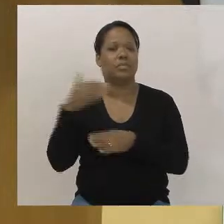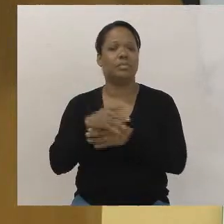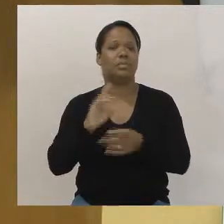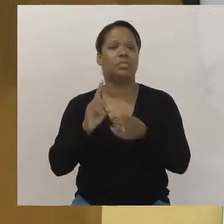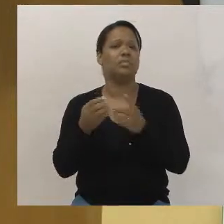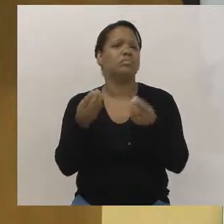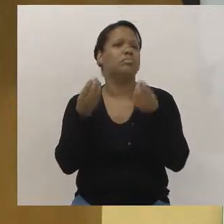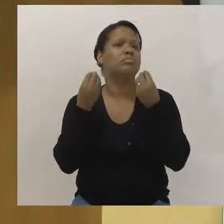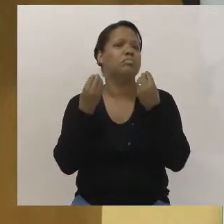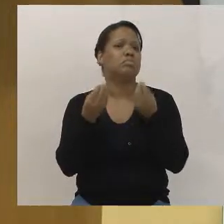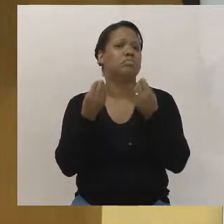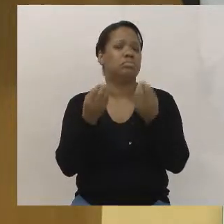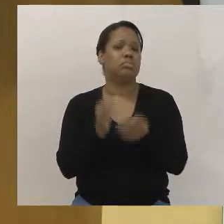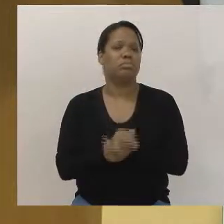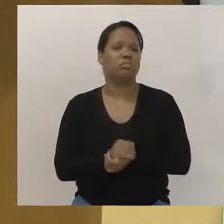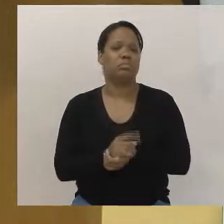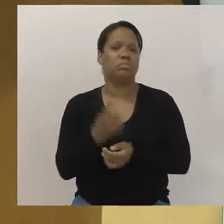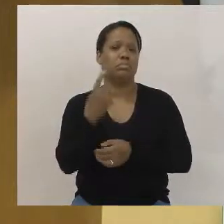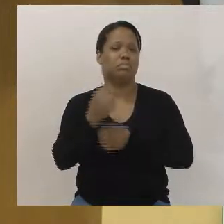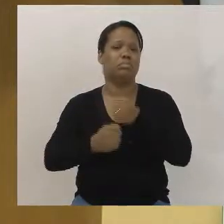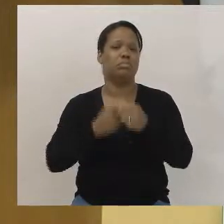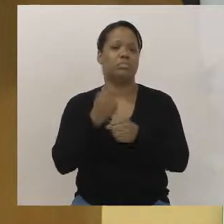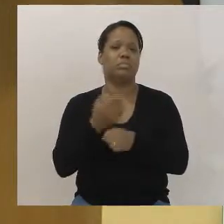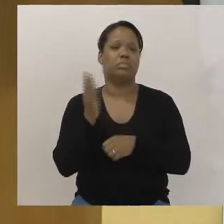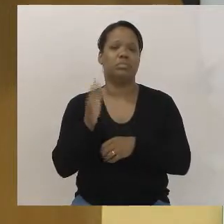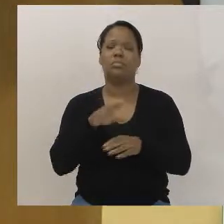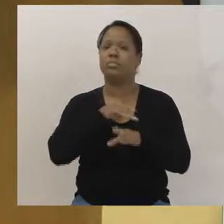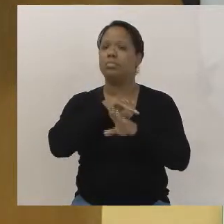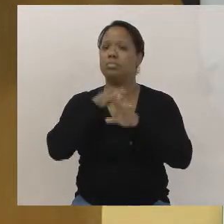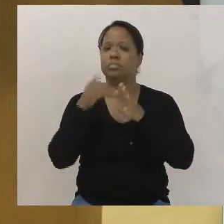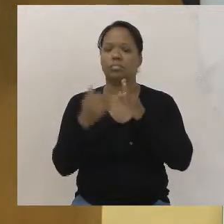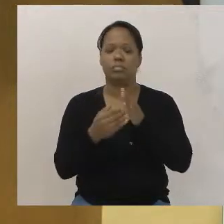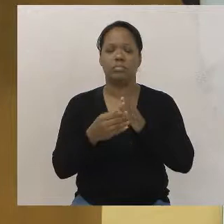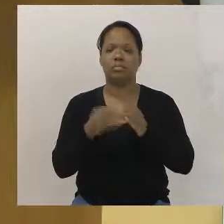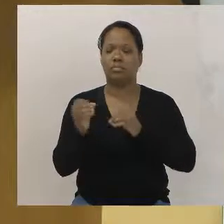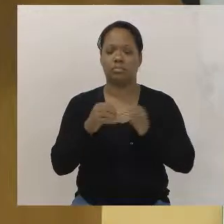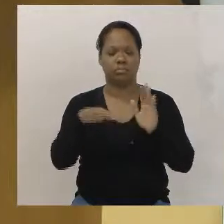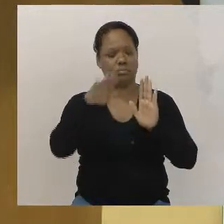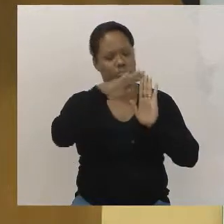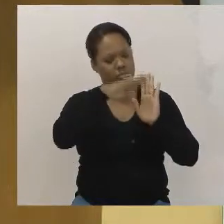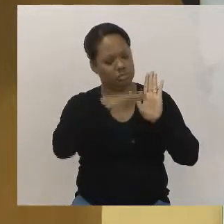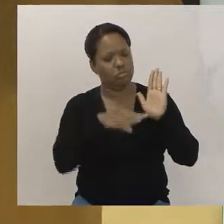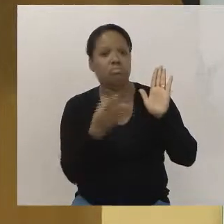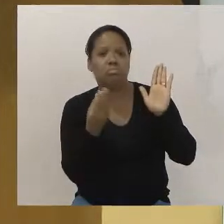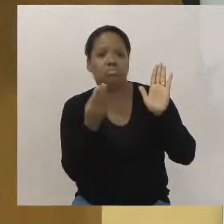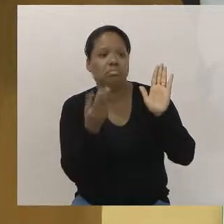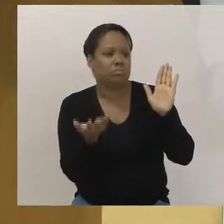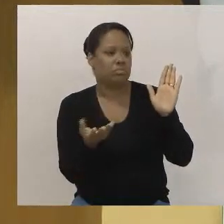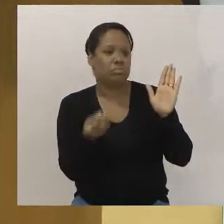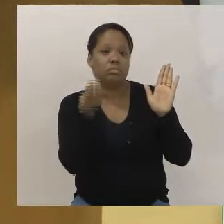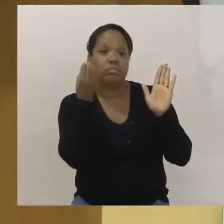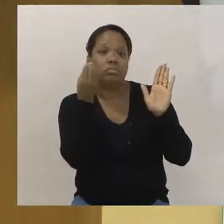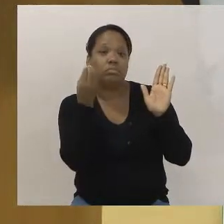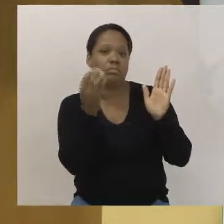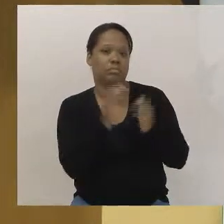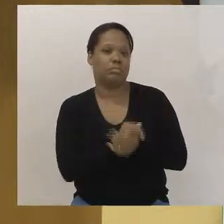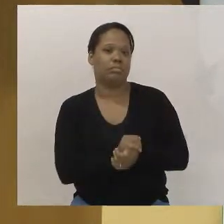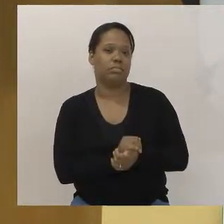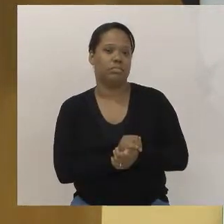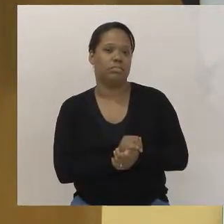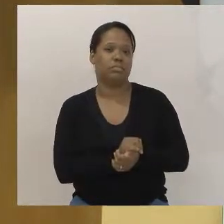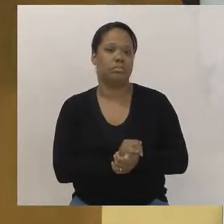como irão fazer um ano e meio de governo todas essas obras estão colocando aqui eu queria dizer que é necessário